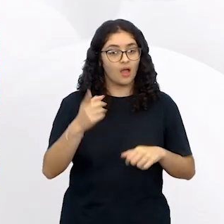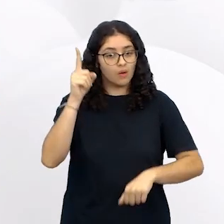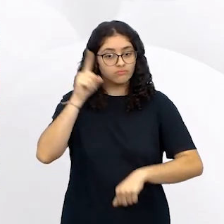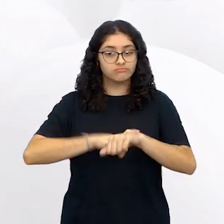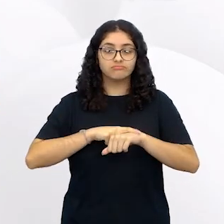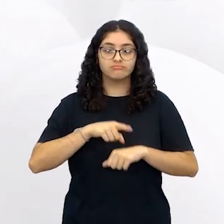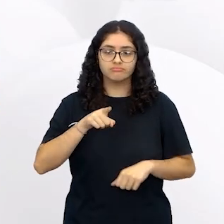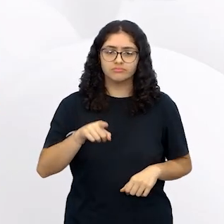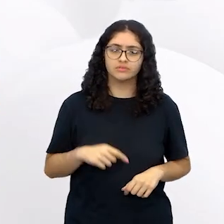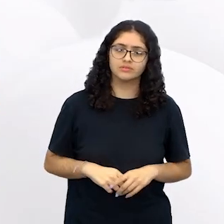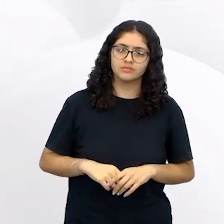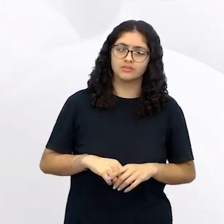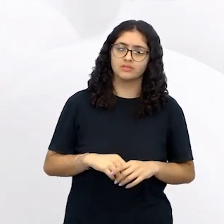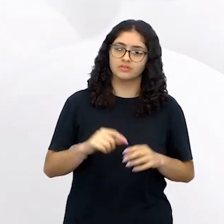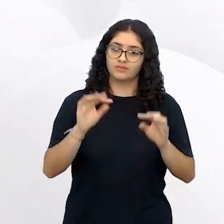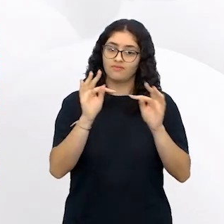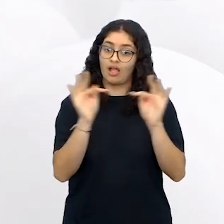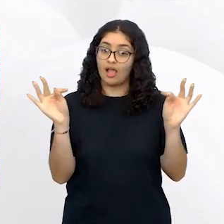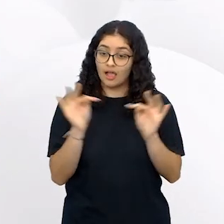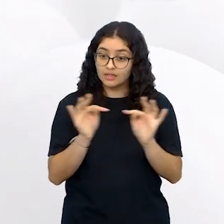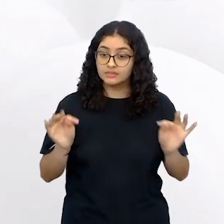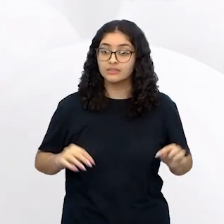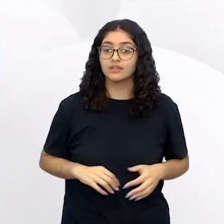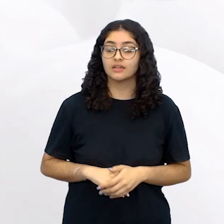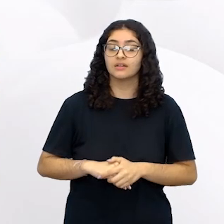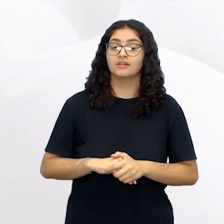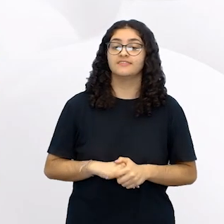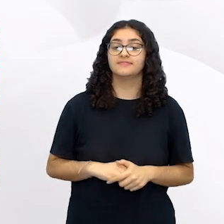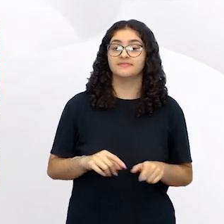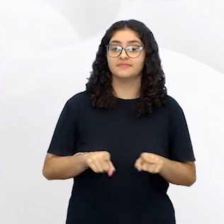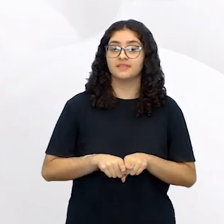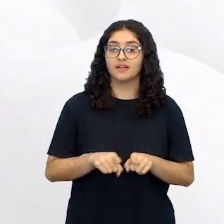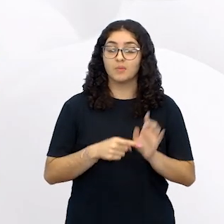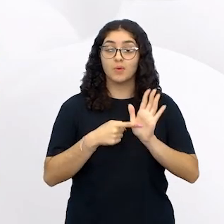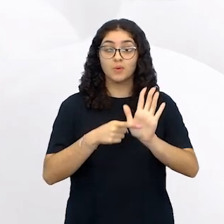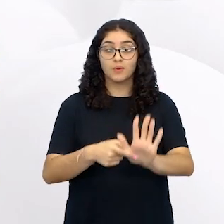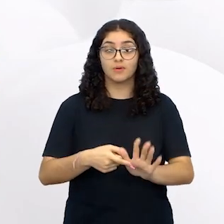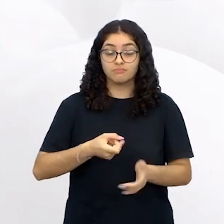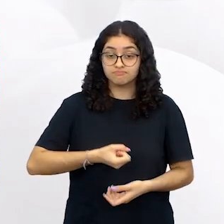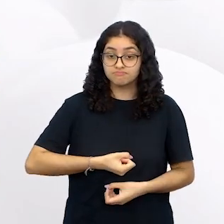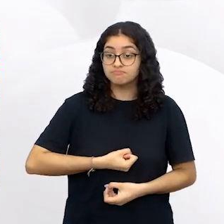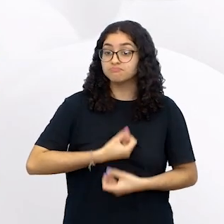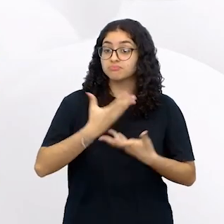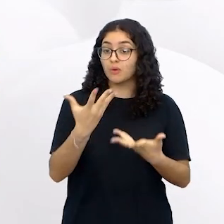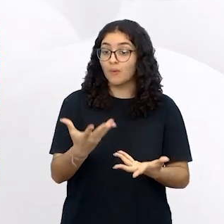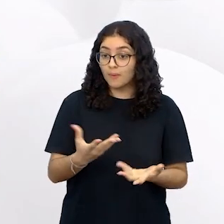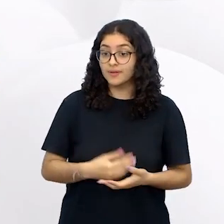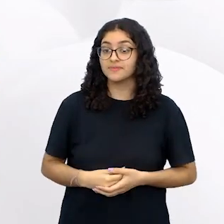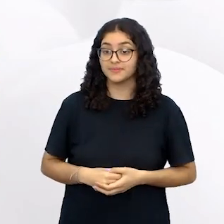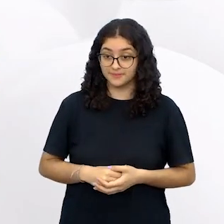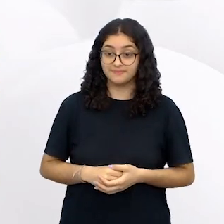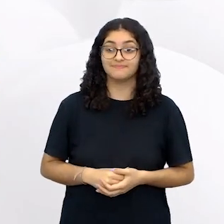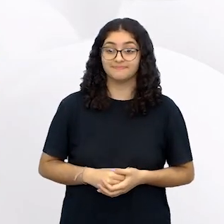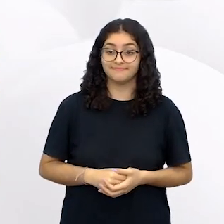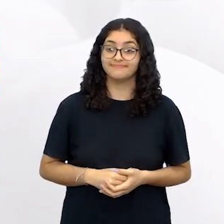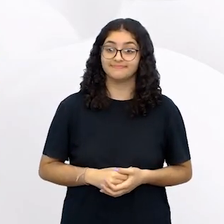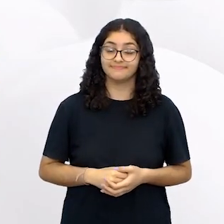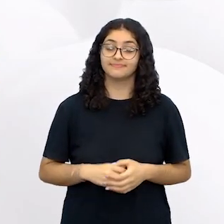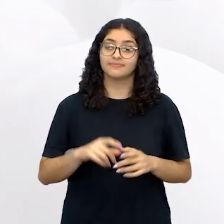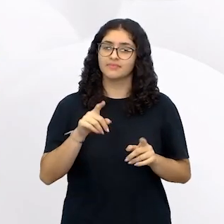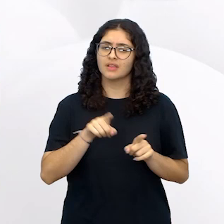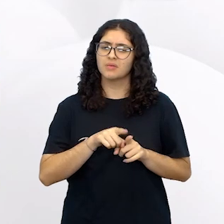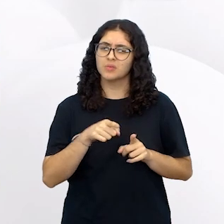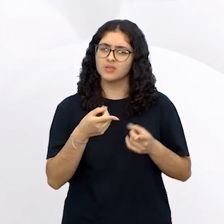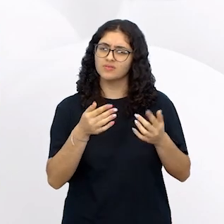chegar e fazer uma frase, mostrar um poema para esse aluno. E o